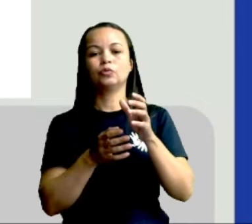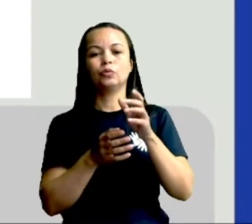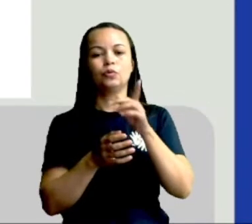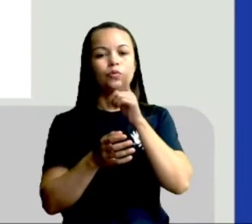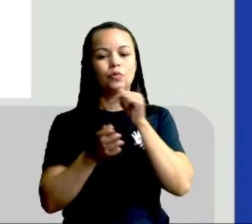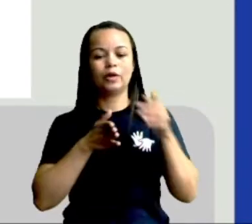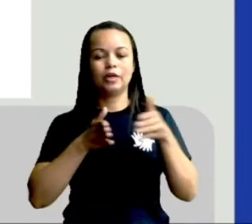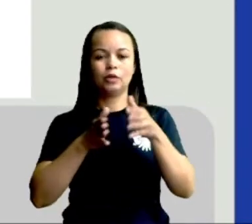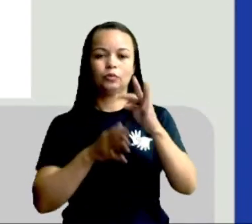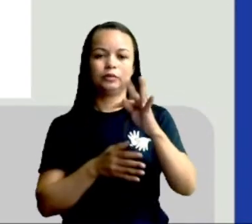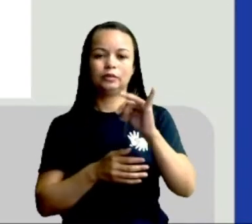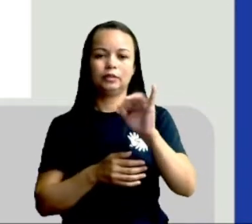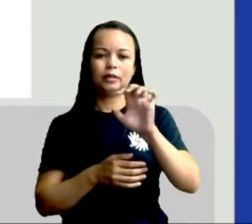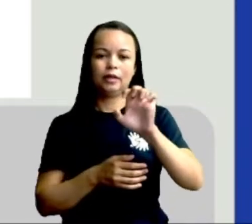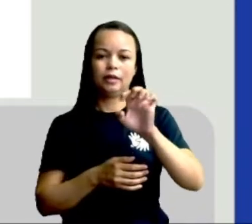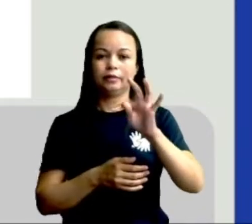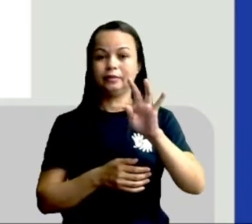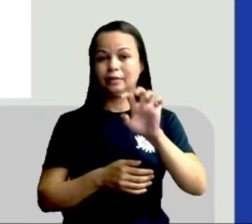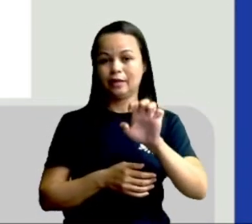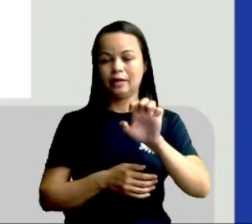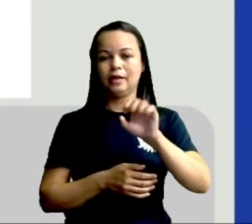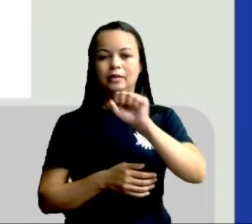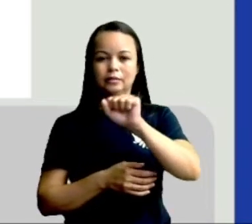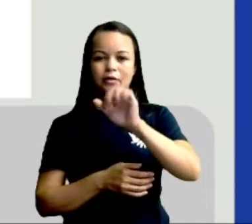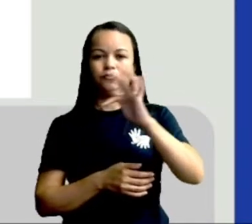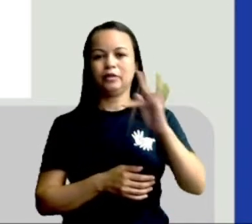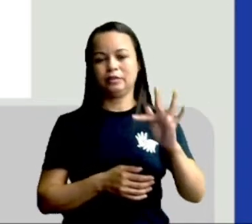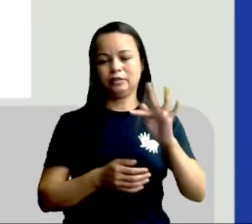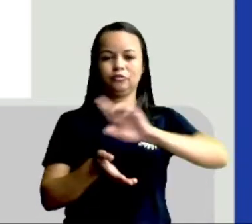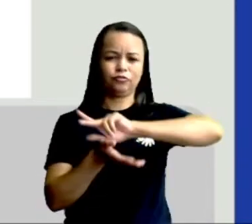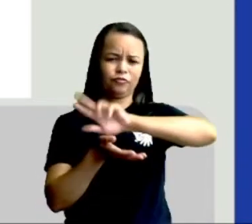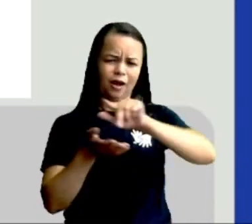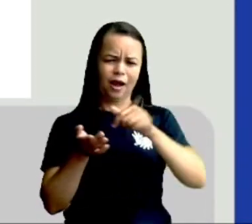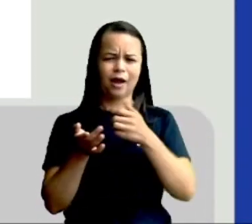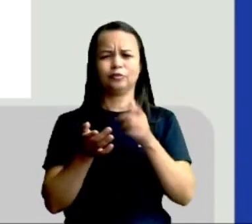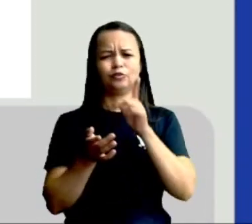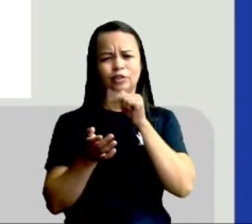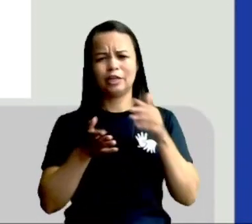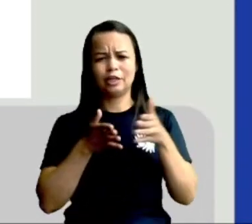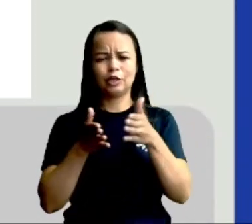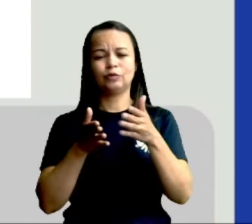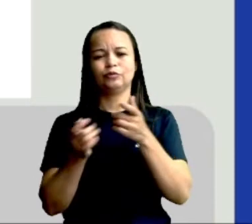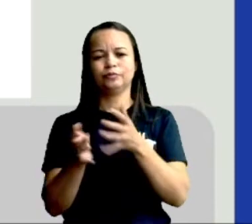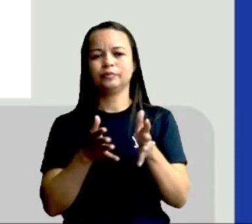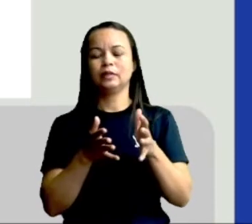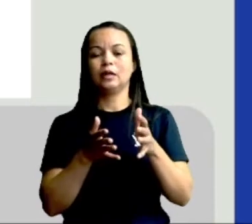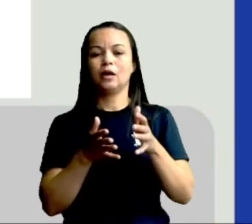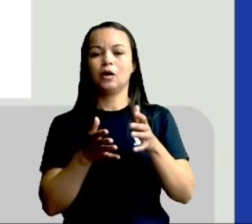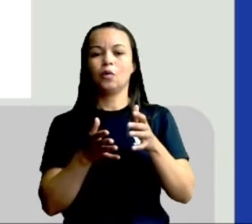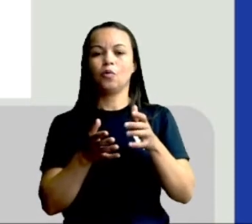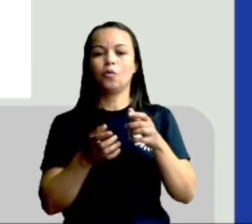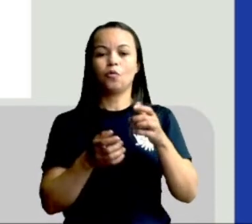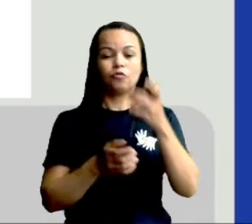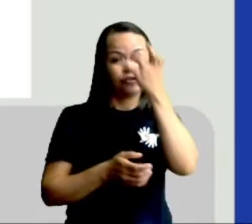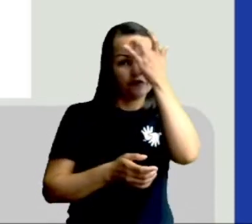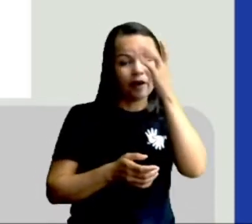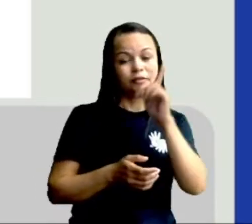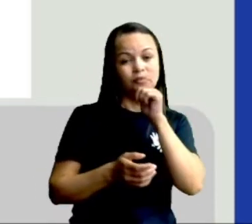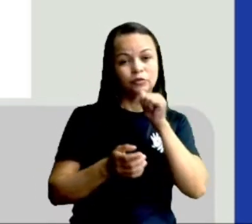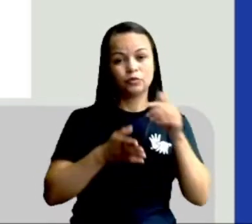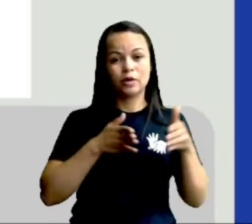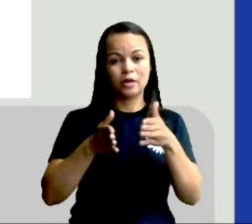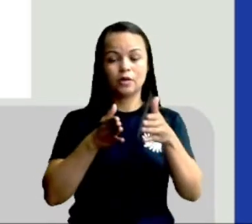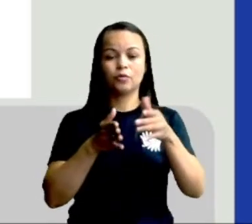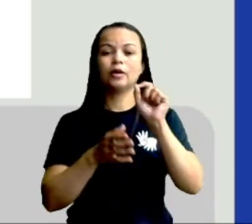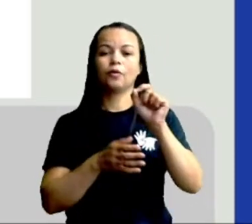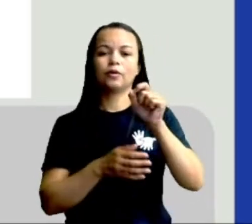Paraná, Grande, São Francisco, etc. Os rios de planície facilmente navegáveis, que são o